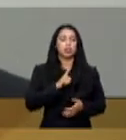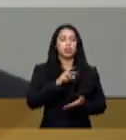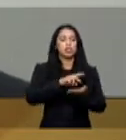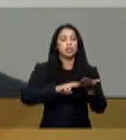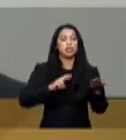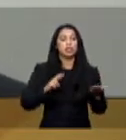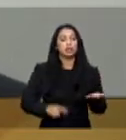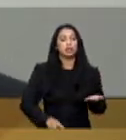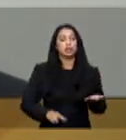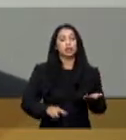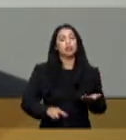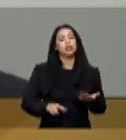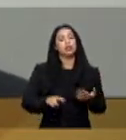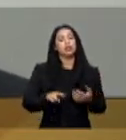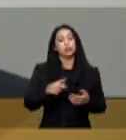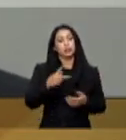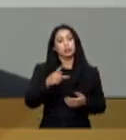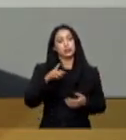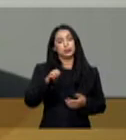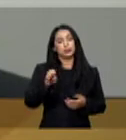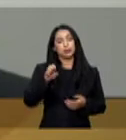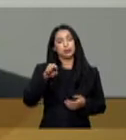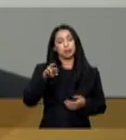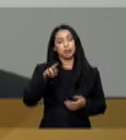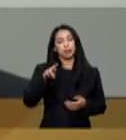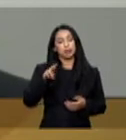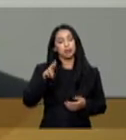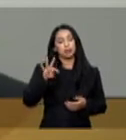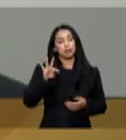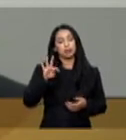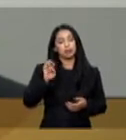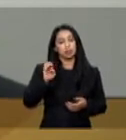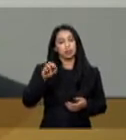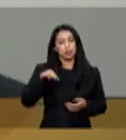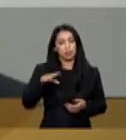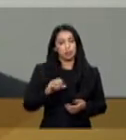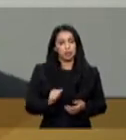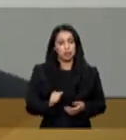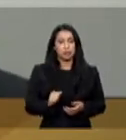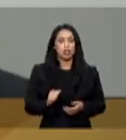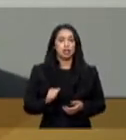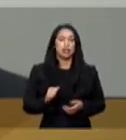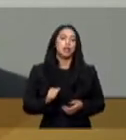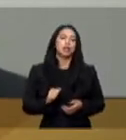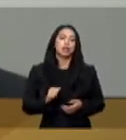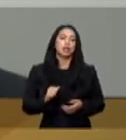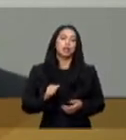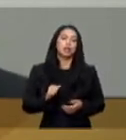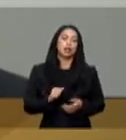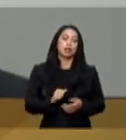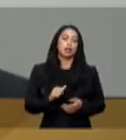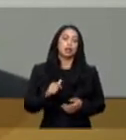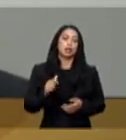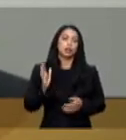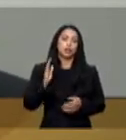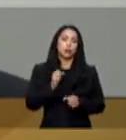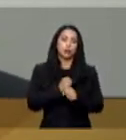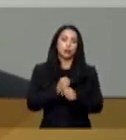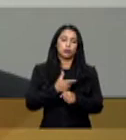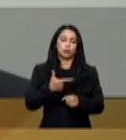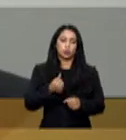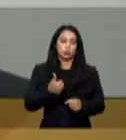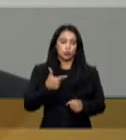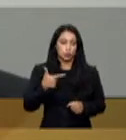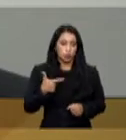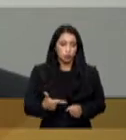ministro Sepúlveda Pertence, publicado no Diário de 12 de abril de 2002. Impossível como não chegar à conclusão